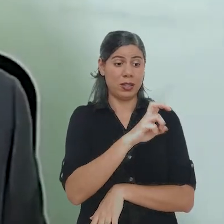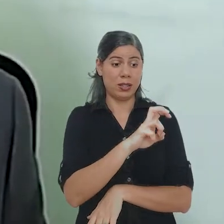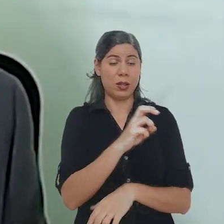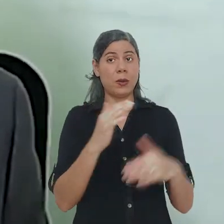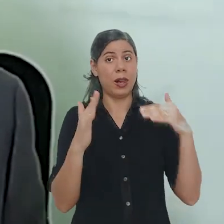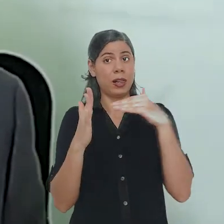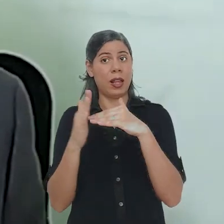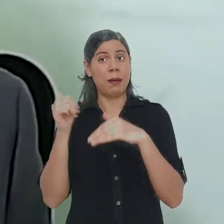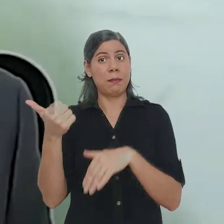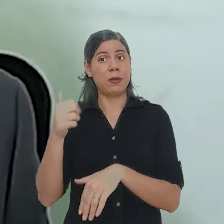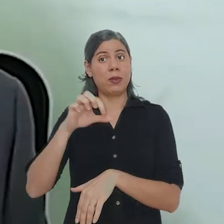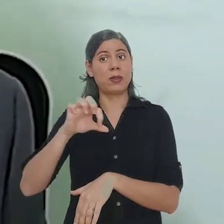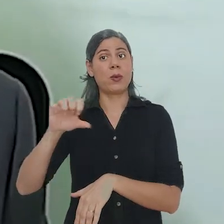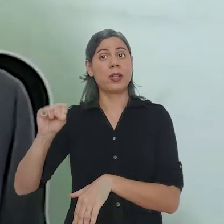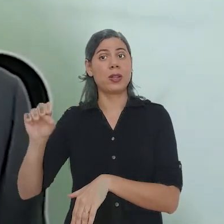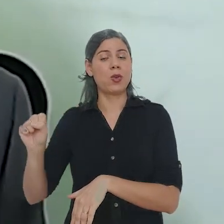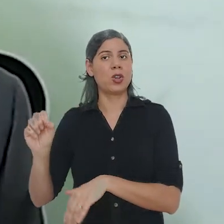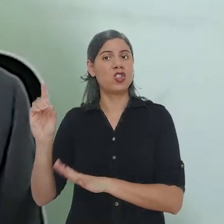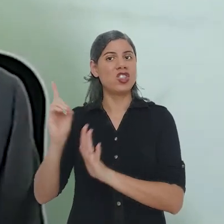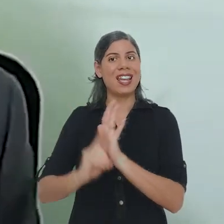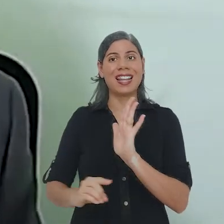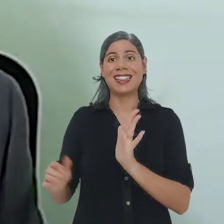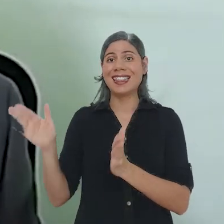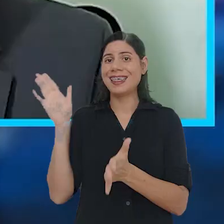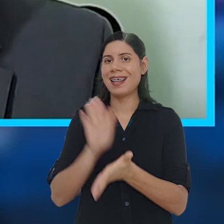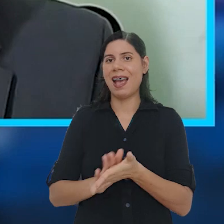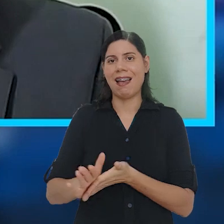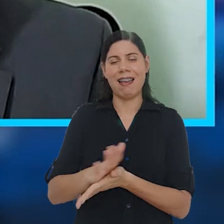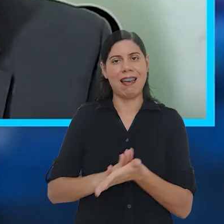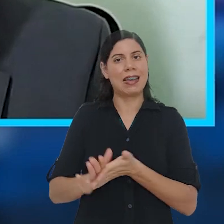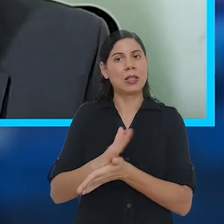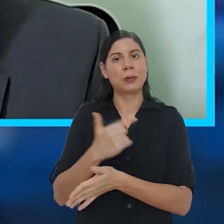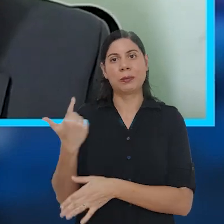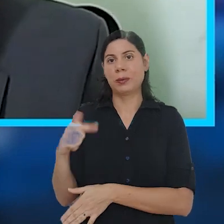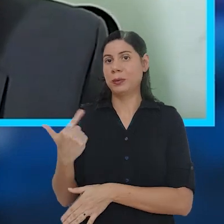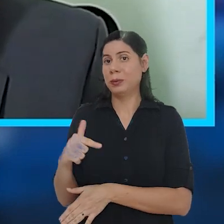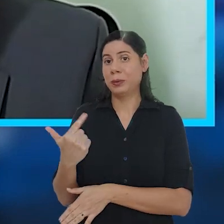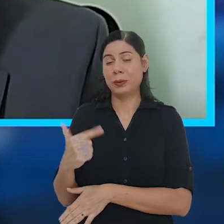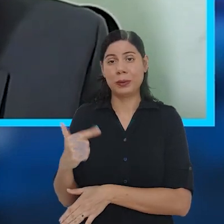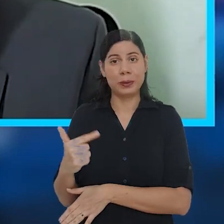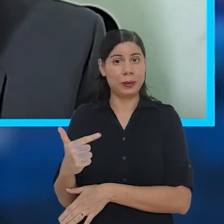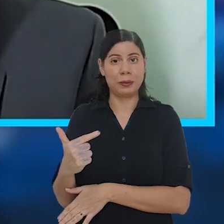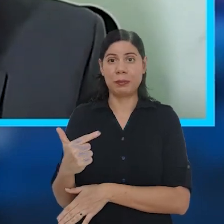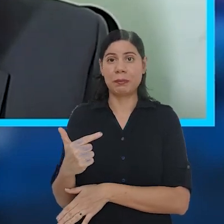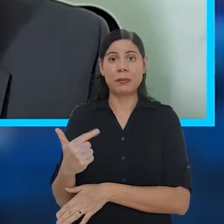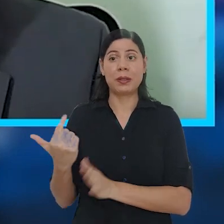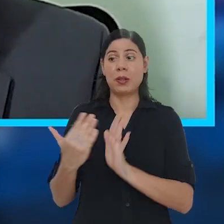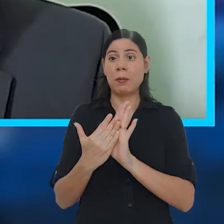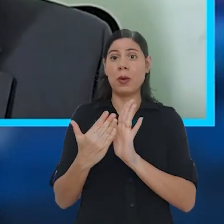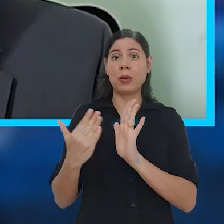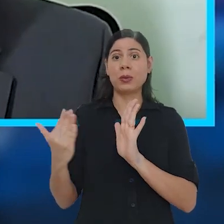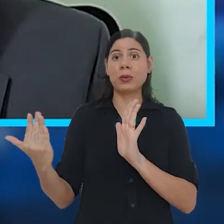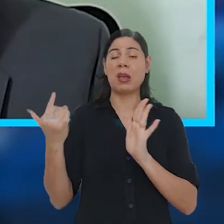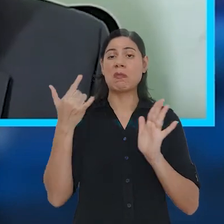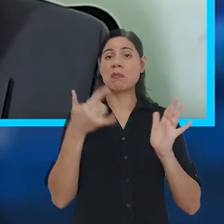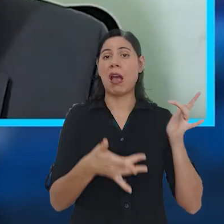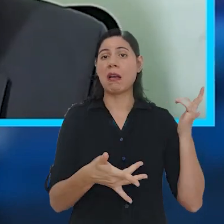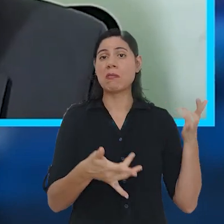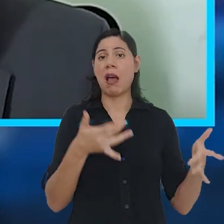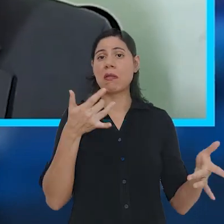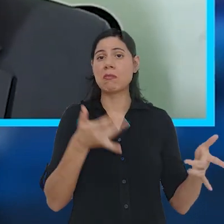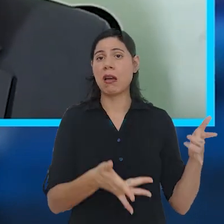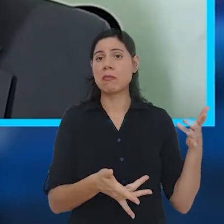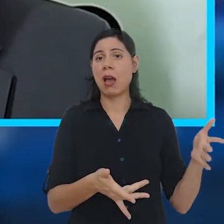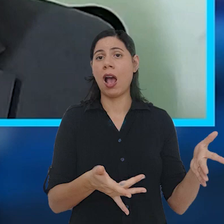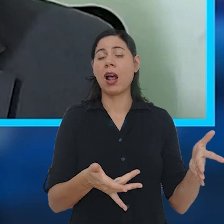1945 até 1988, essas pessoas não tinham direito a nada. E aí, o que é que acontece? por tanto tempo de